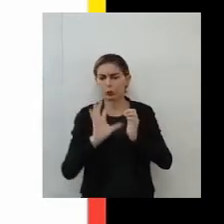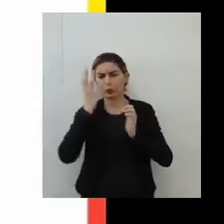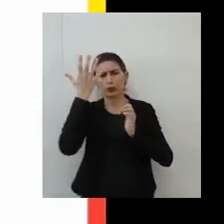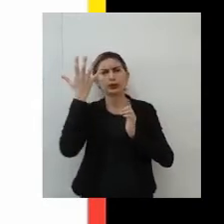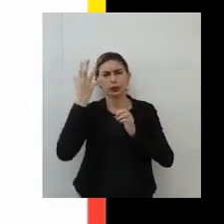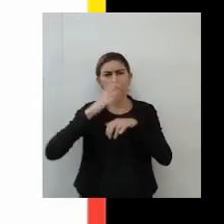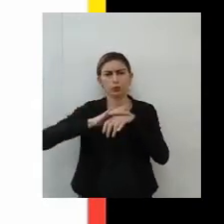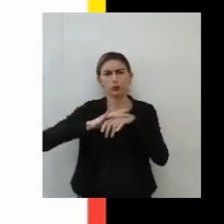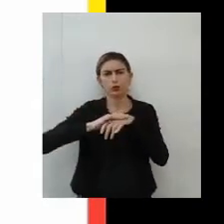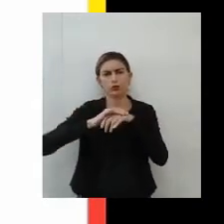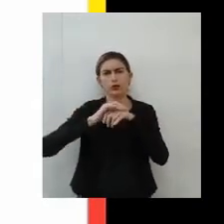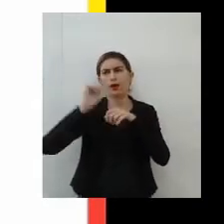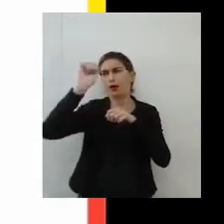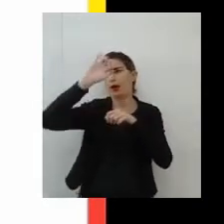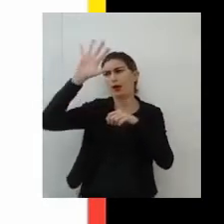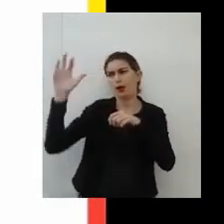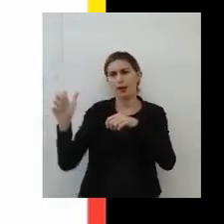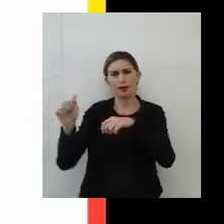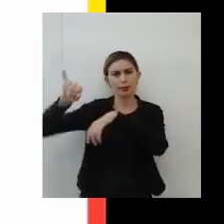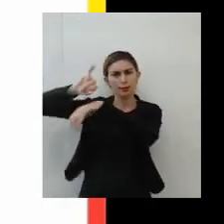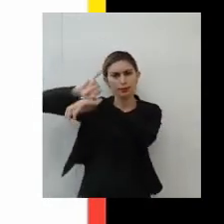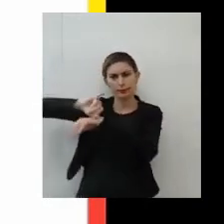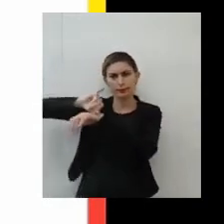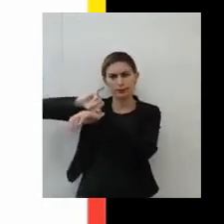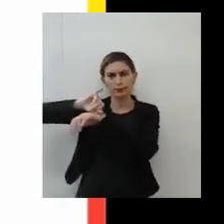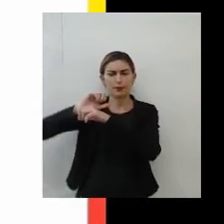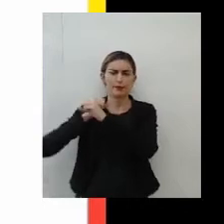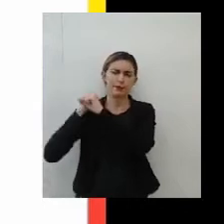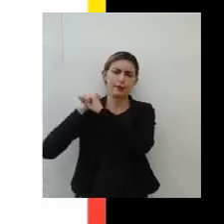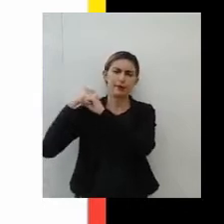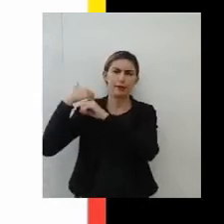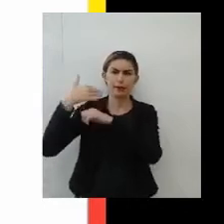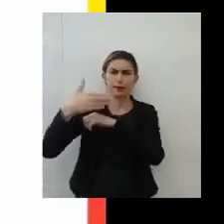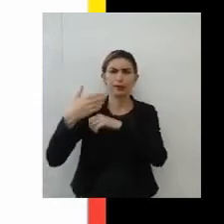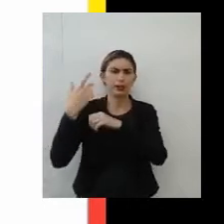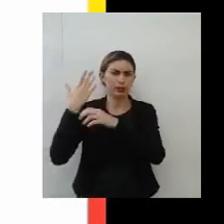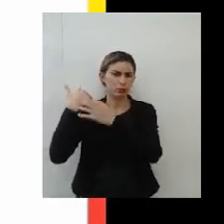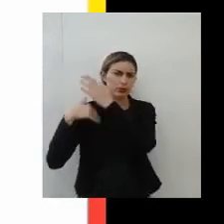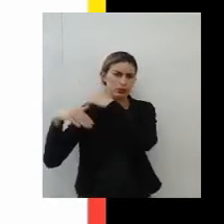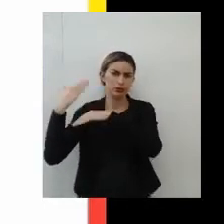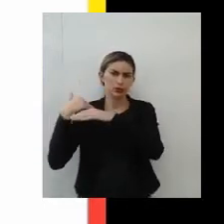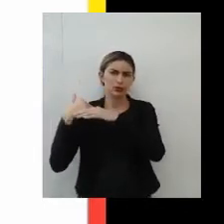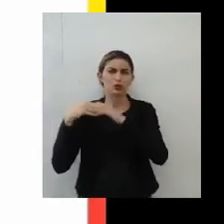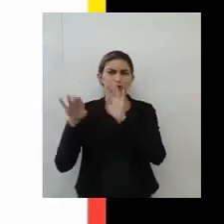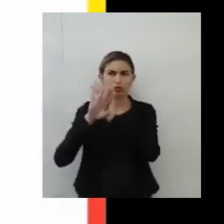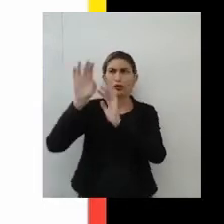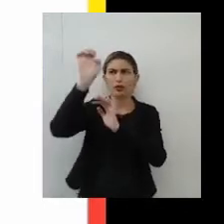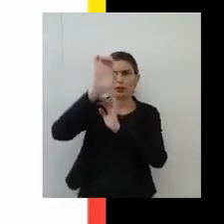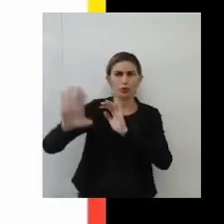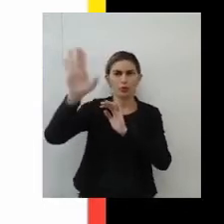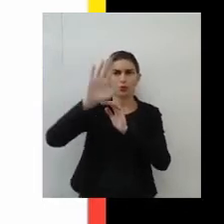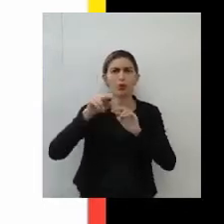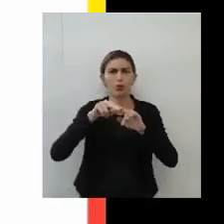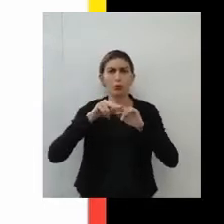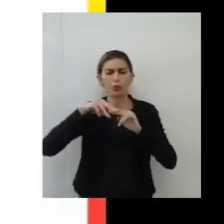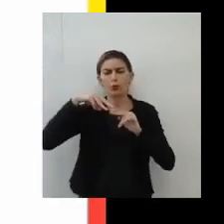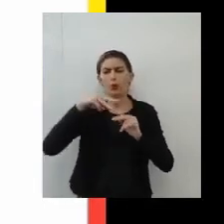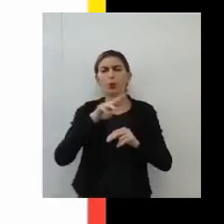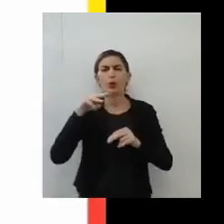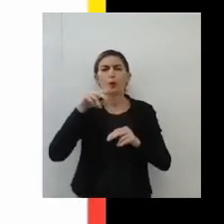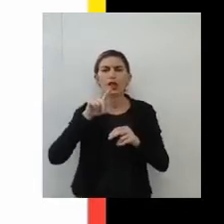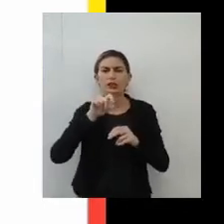aconteceu na Ásia Central, anos antes de chegar à Europa, se deu por conta de um roedor chamado